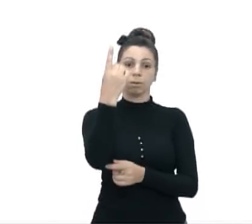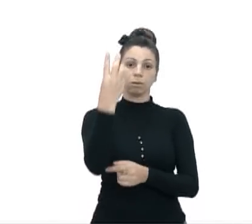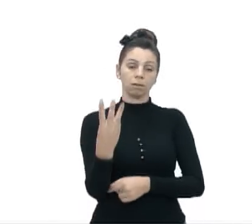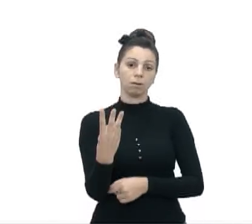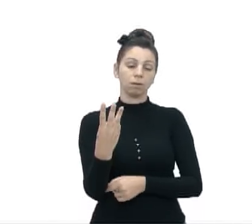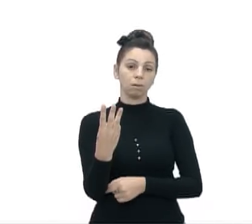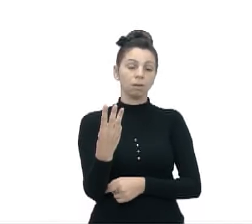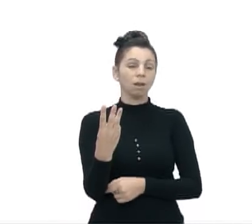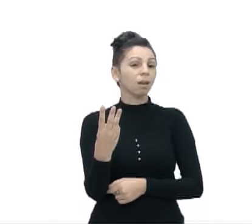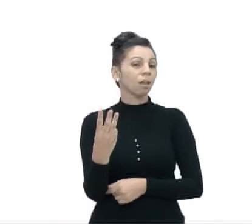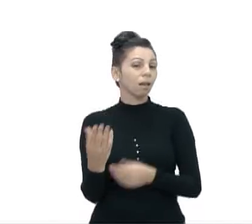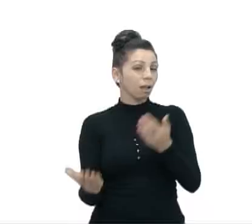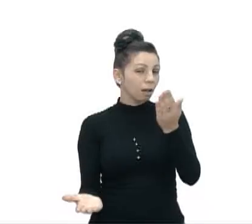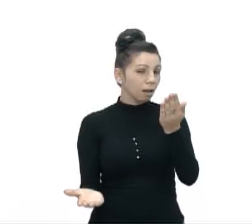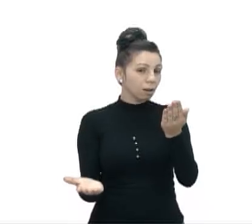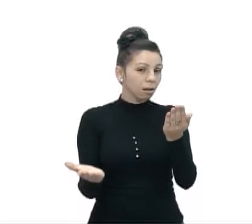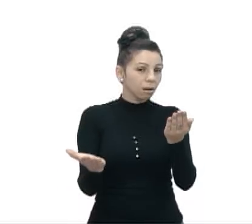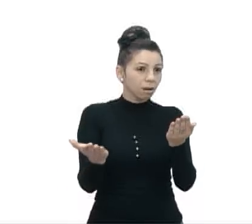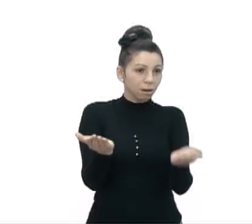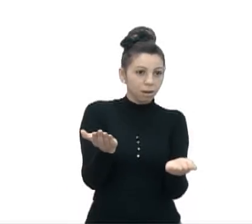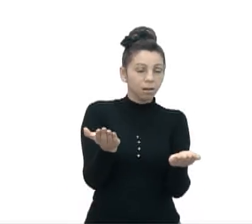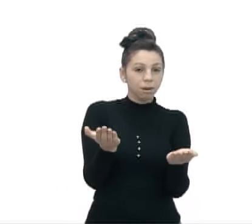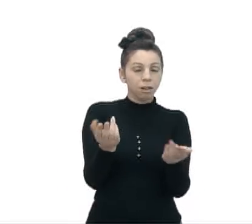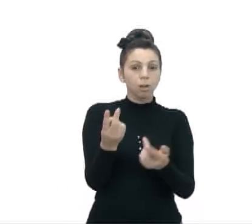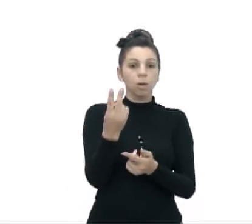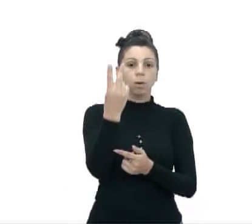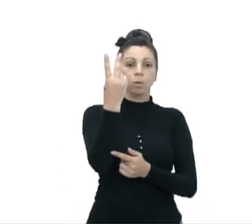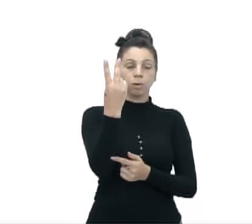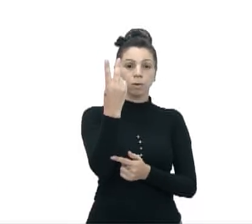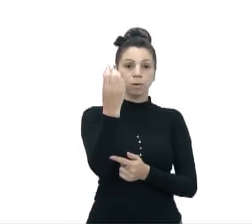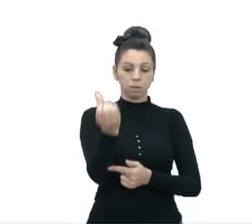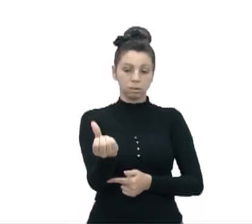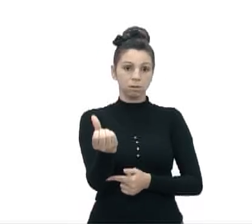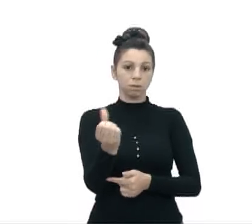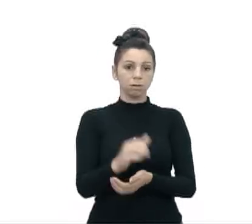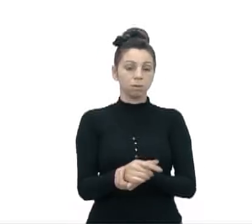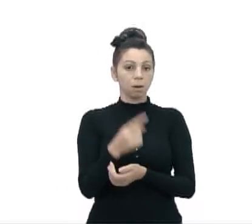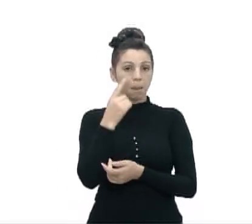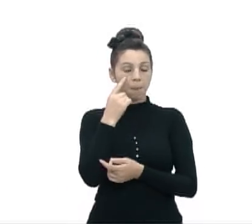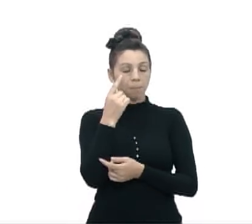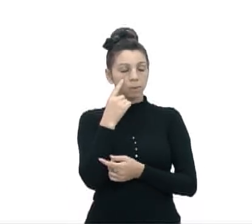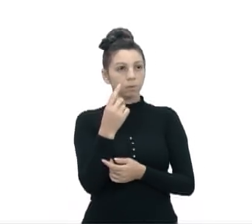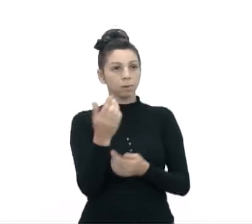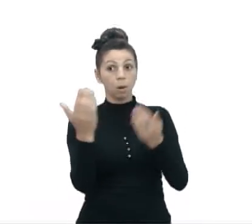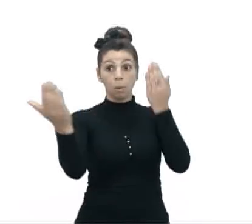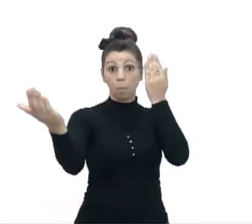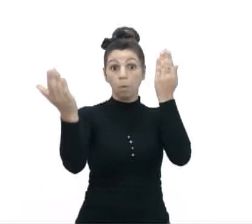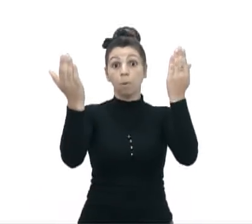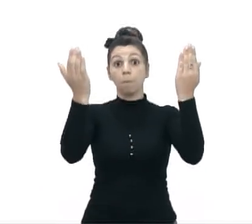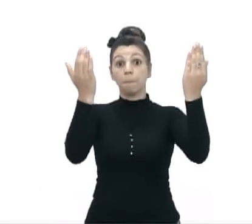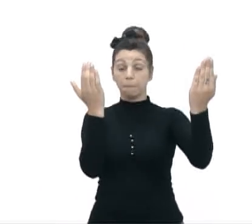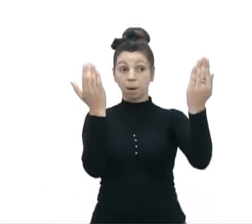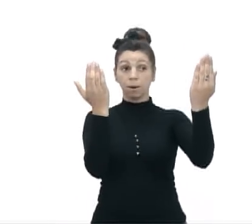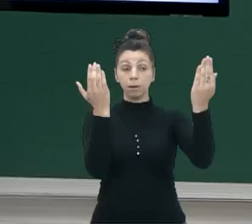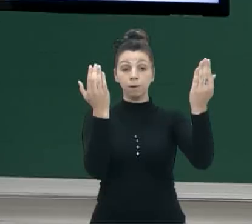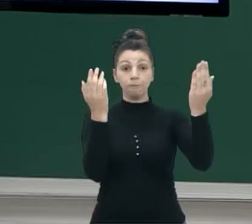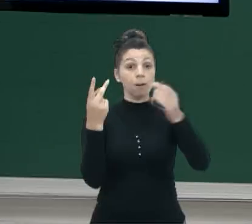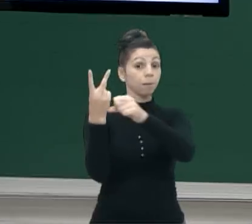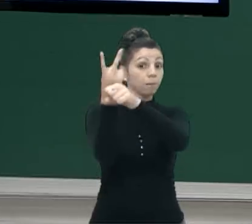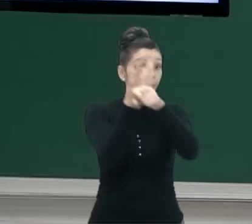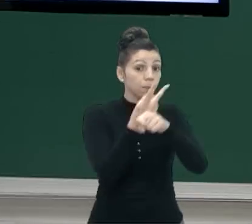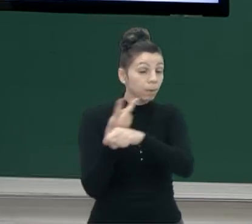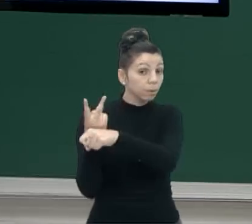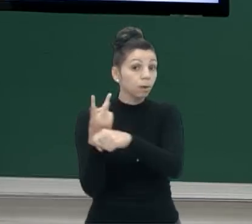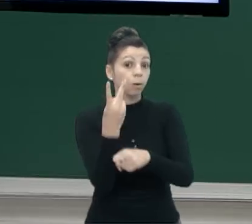1/3 é a mesma quantidade do que 2/6? Olhem lá, 1/3, aí vocês vão procurar aqui quem